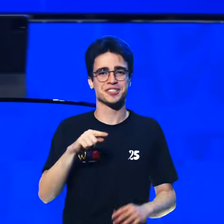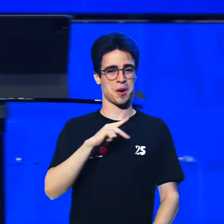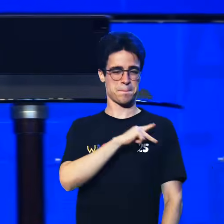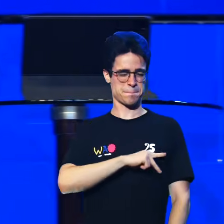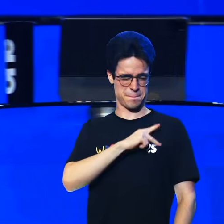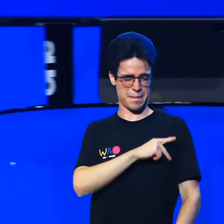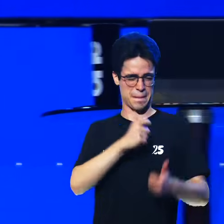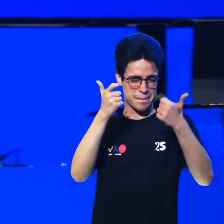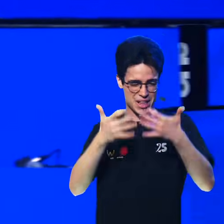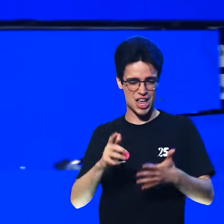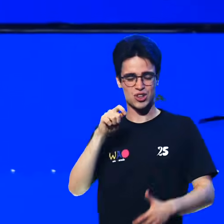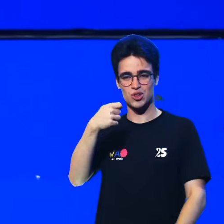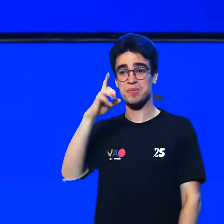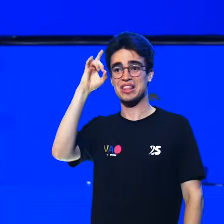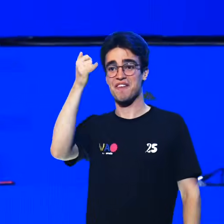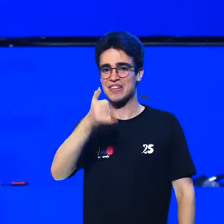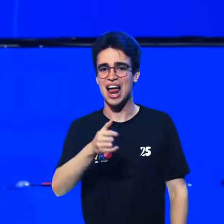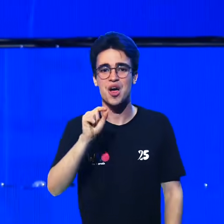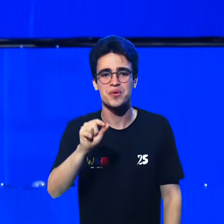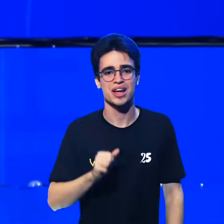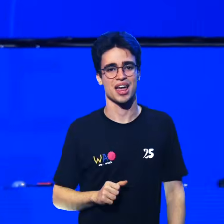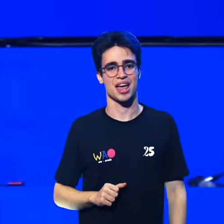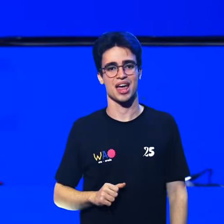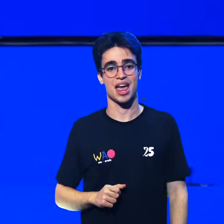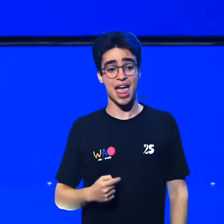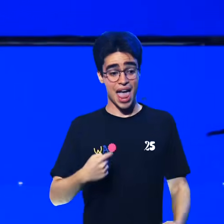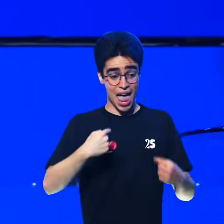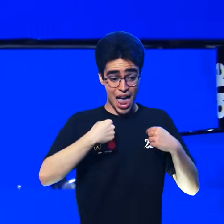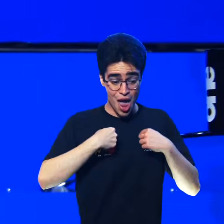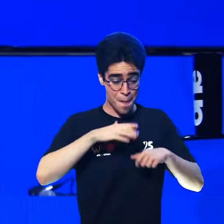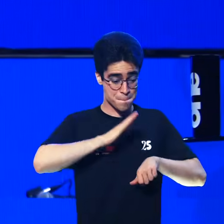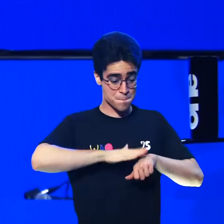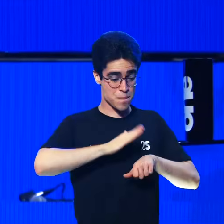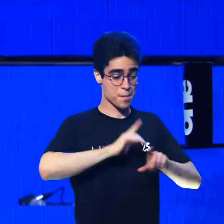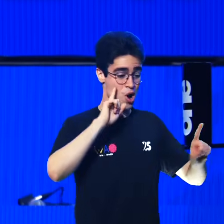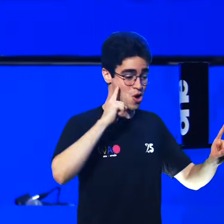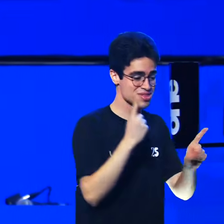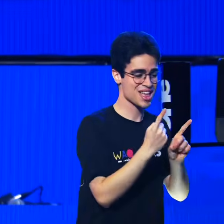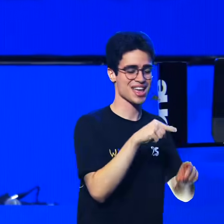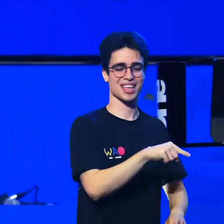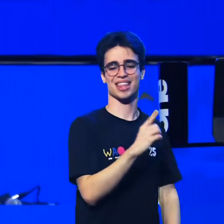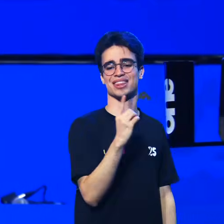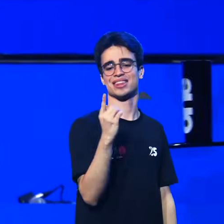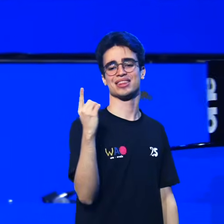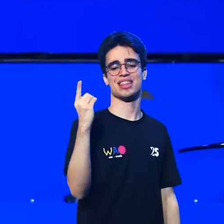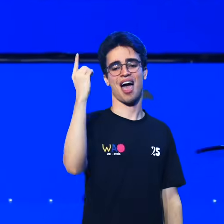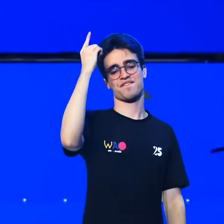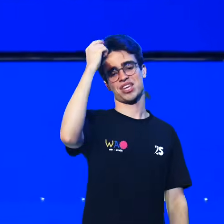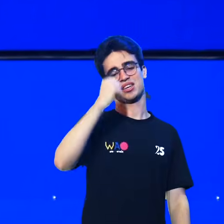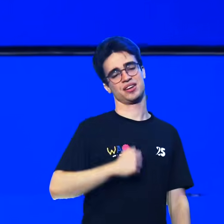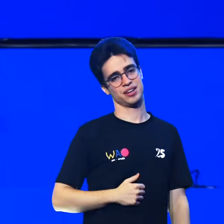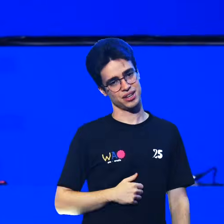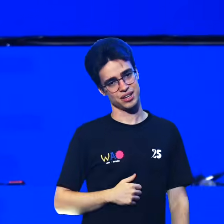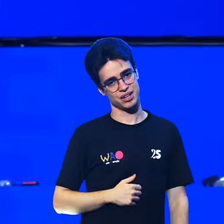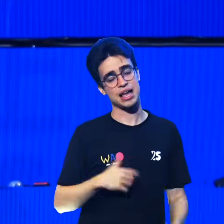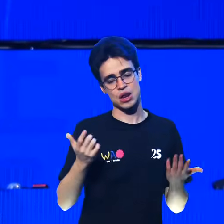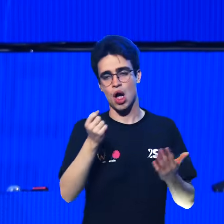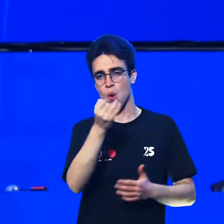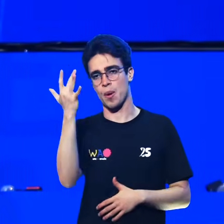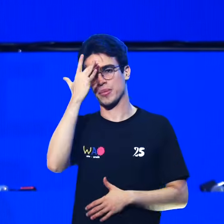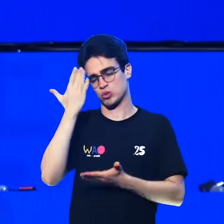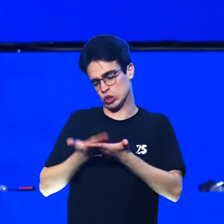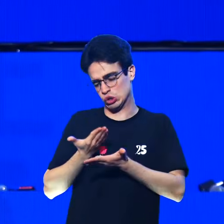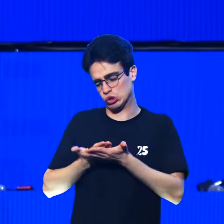coloca em uma expressão do próprio Deus dizendo: eu encontrei Davi. Irmãos, alguns estudiosos dizem que essa